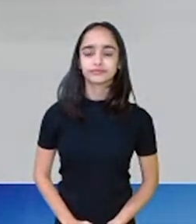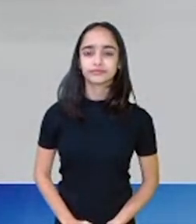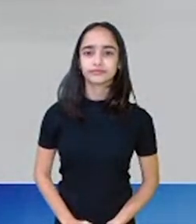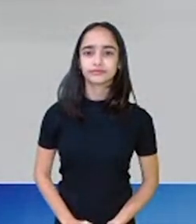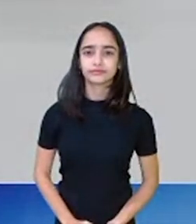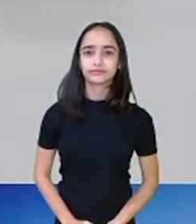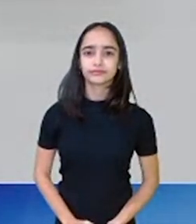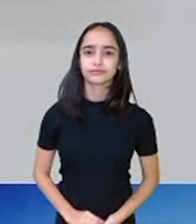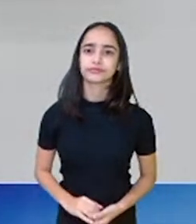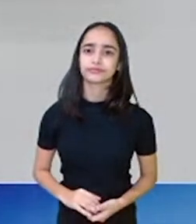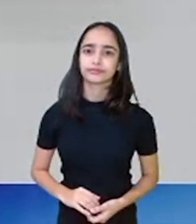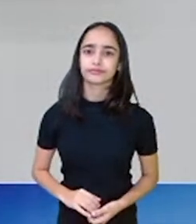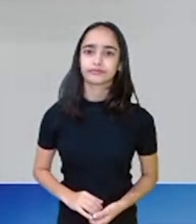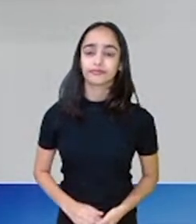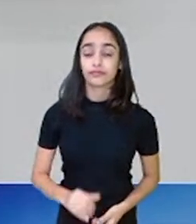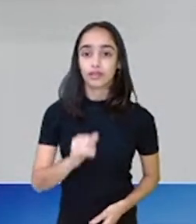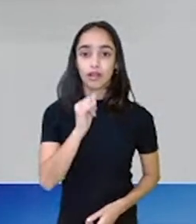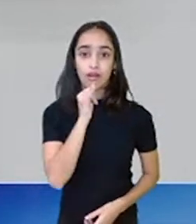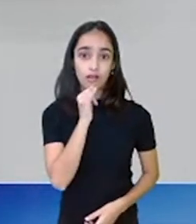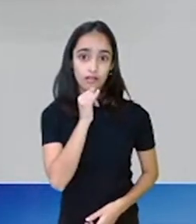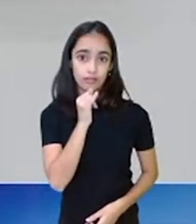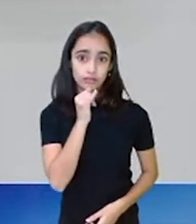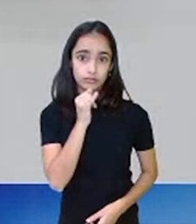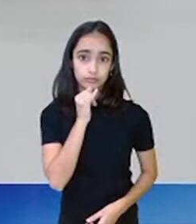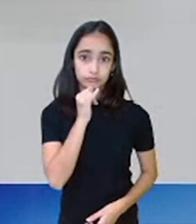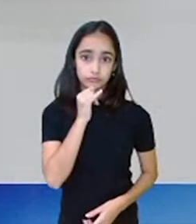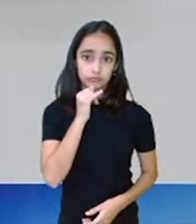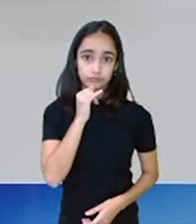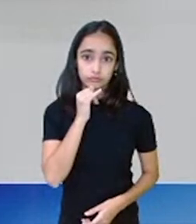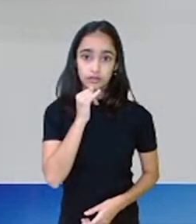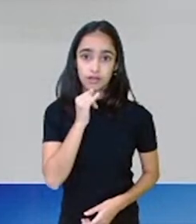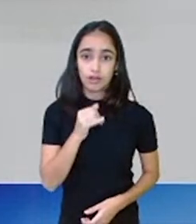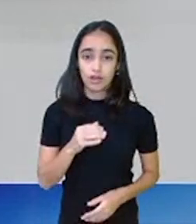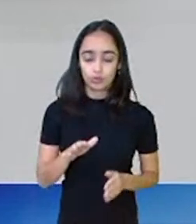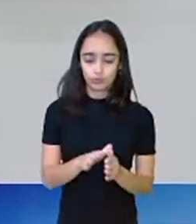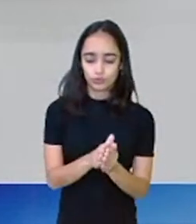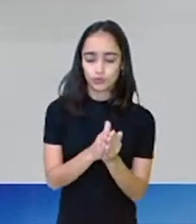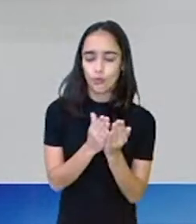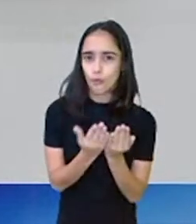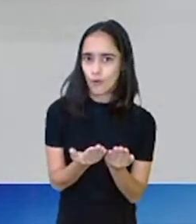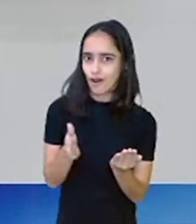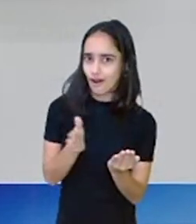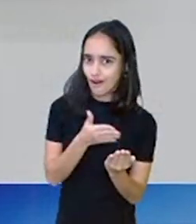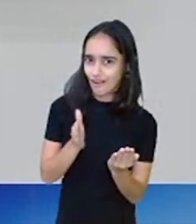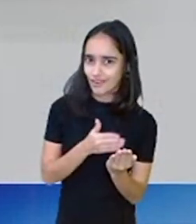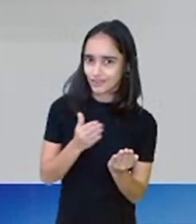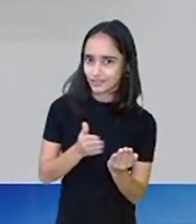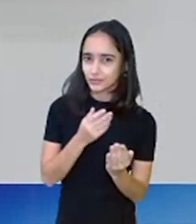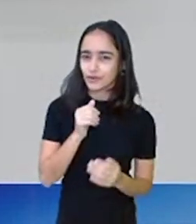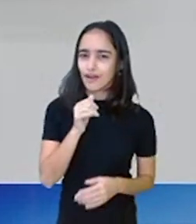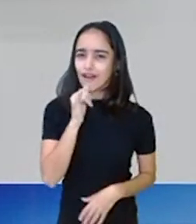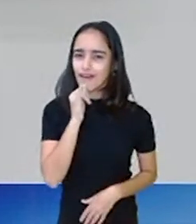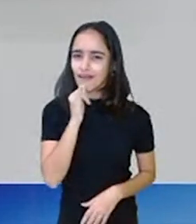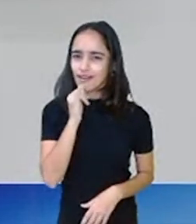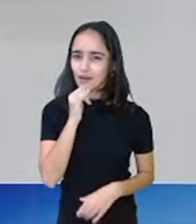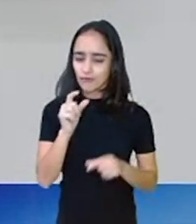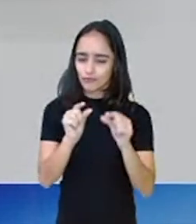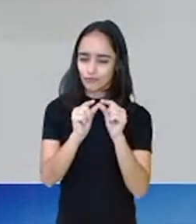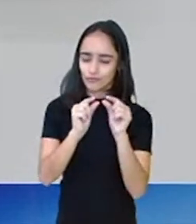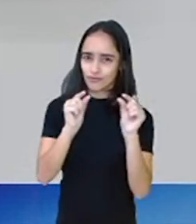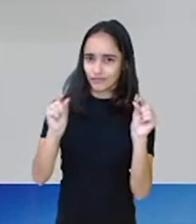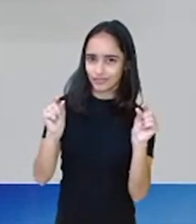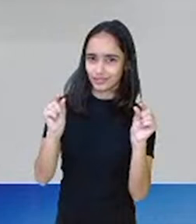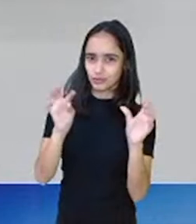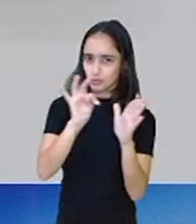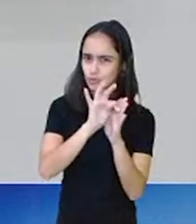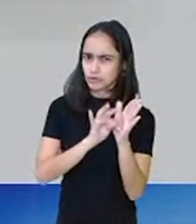Aí eu vou... São um exemplo, eu tirei de um livro. Então, um exemplozinho aí, uma frase, né? Um